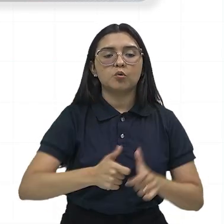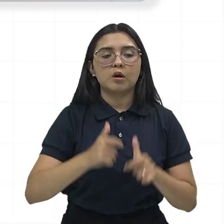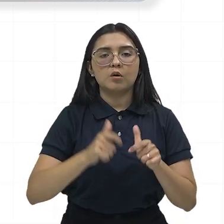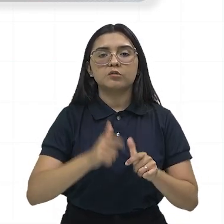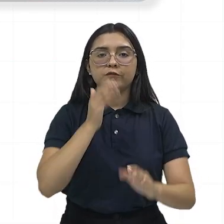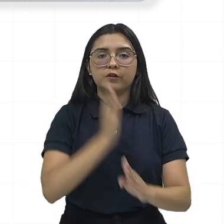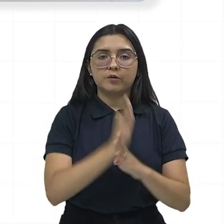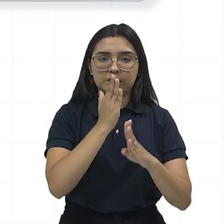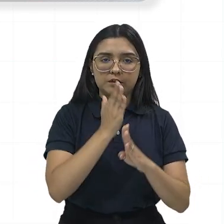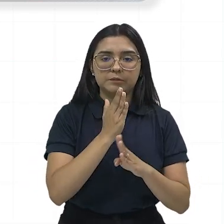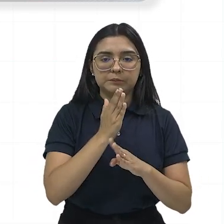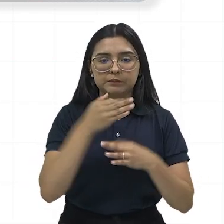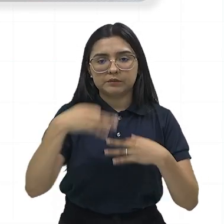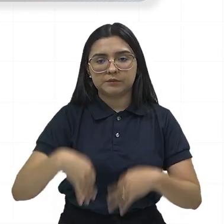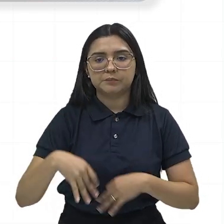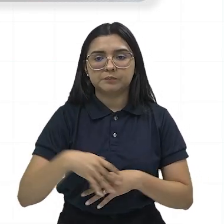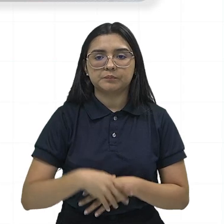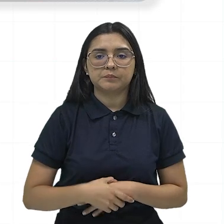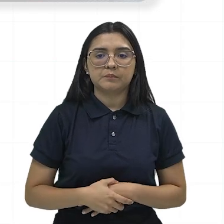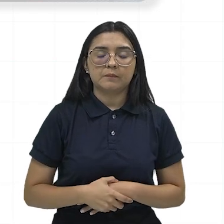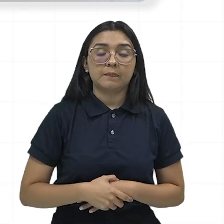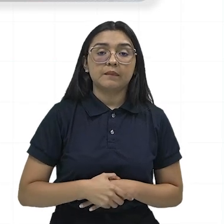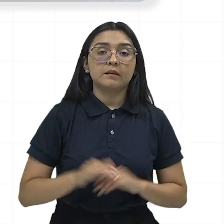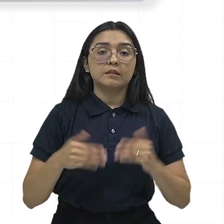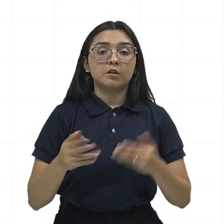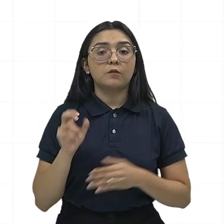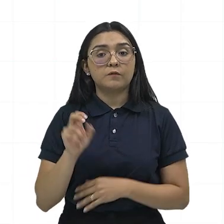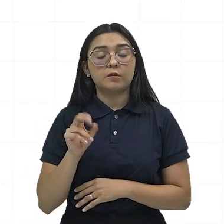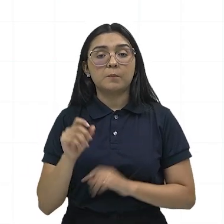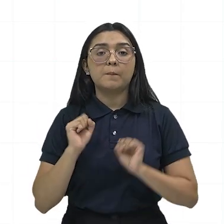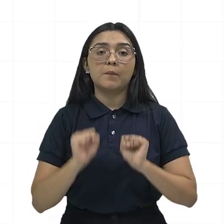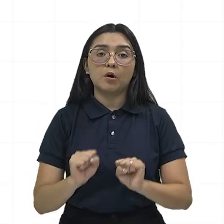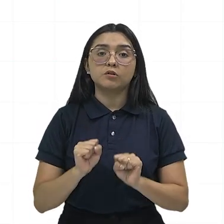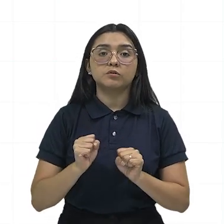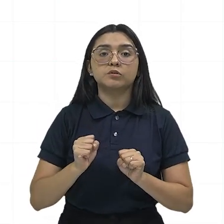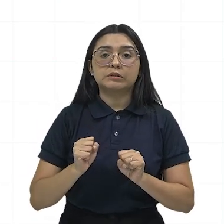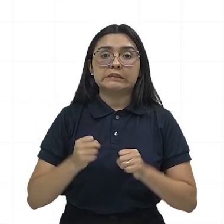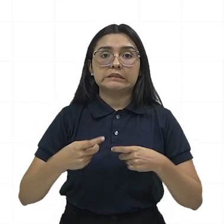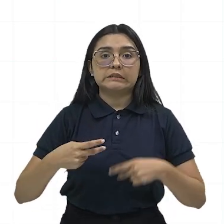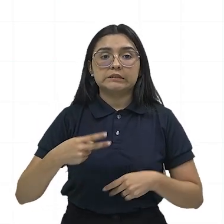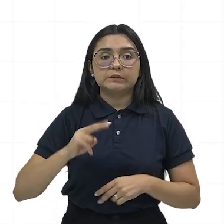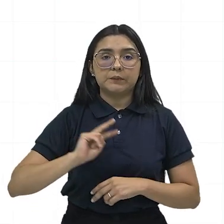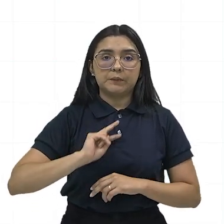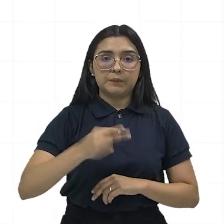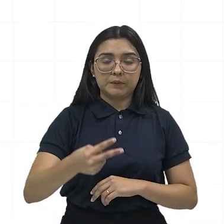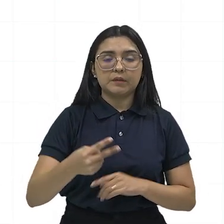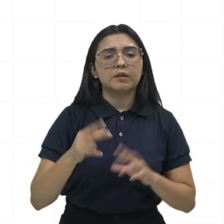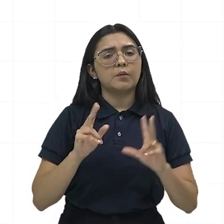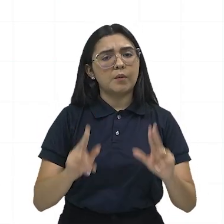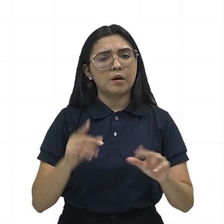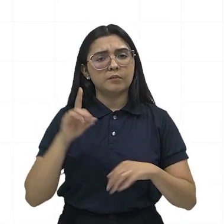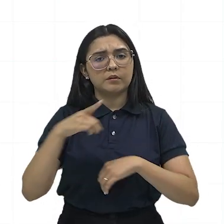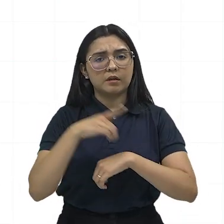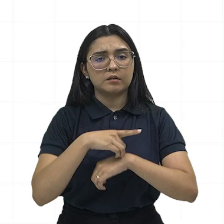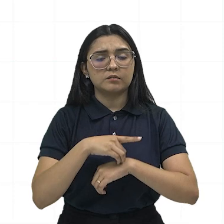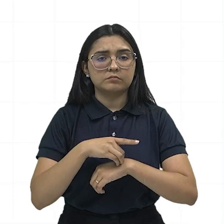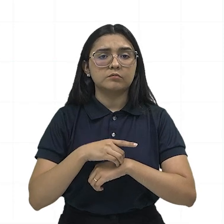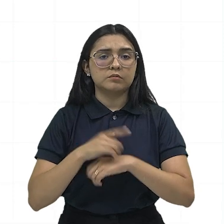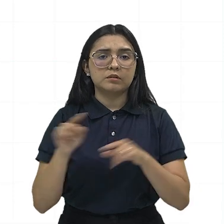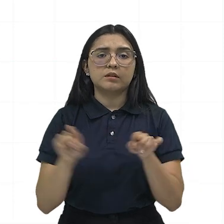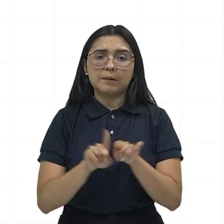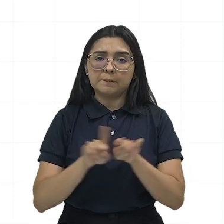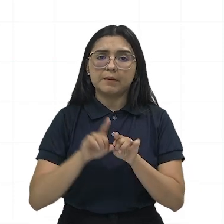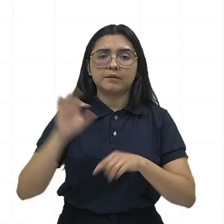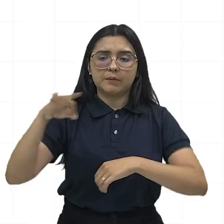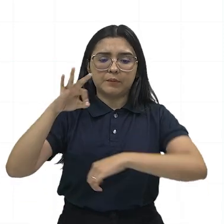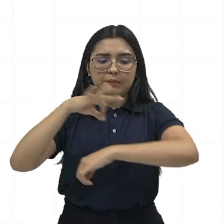ele foi encontrado, tá bom? E o vírus, ele pode ser transmitido igualmente como a dengue, né, vai ser transmitido pela